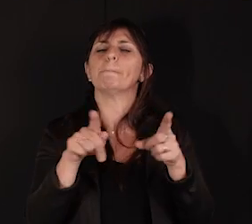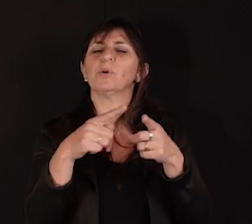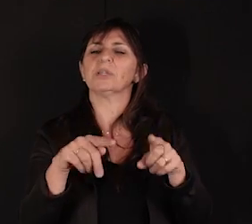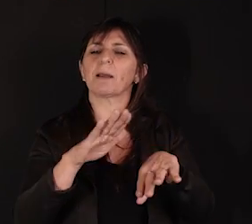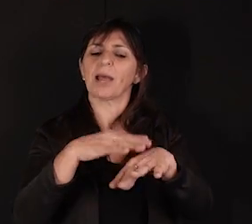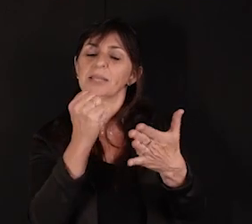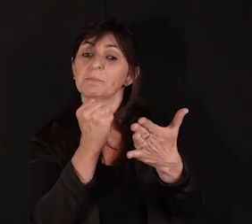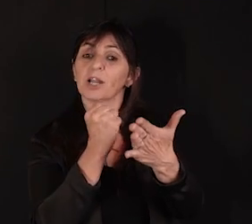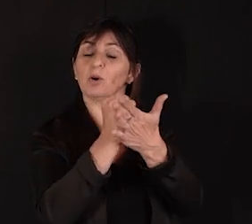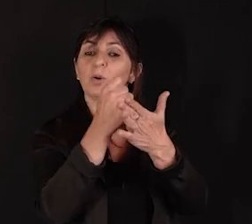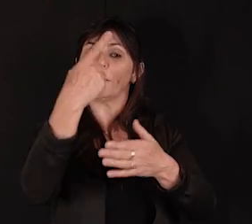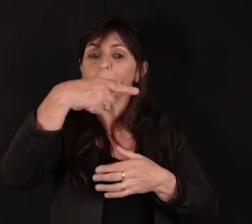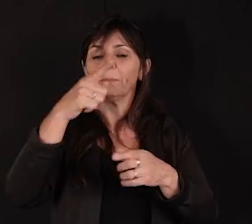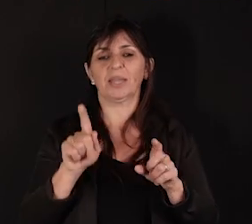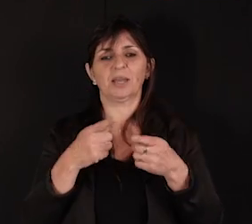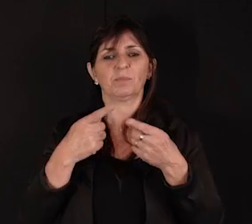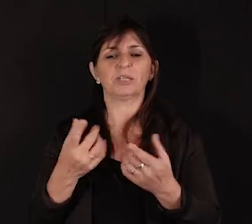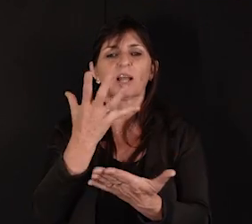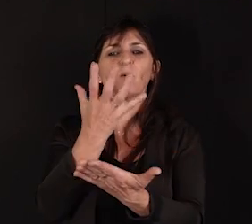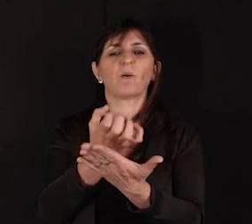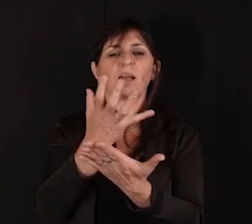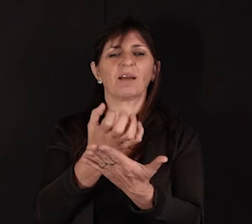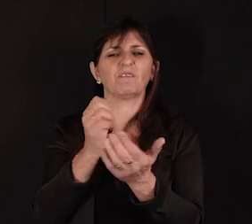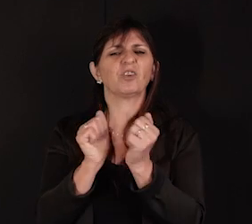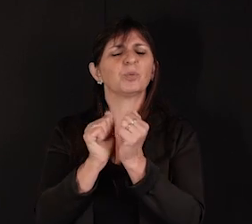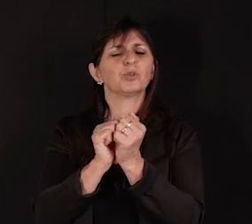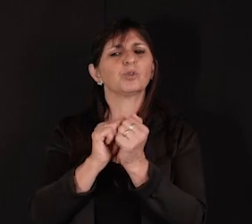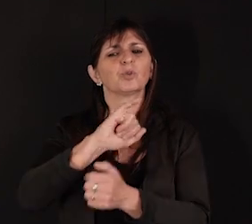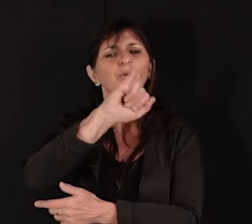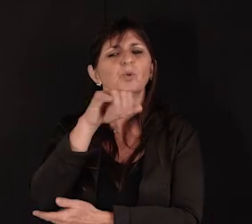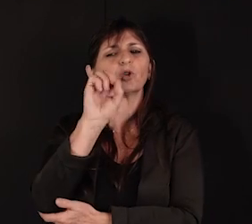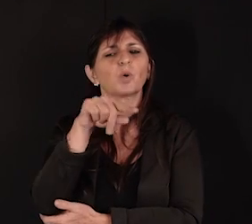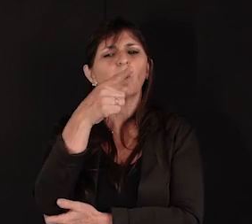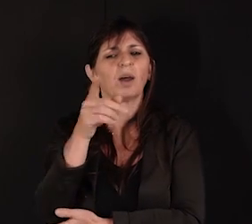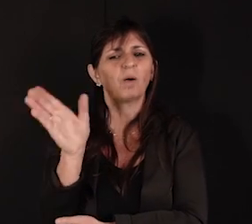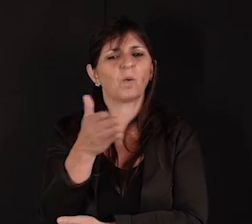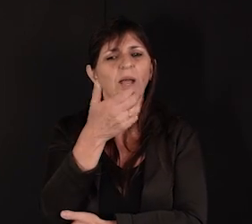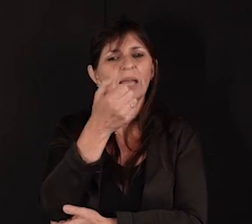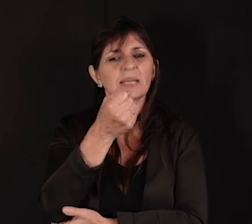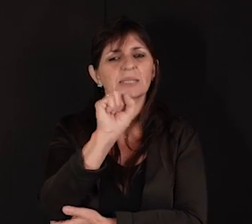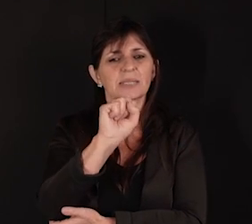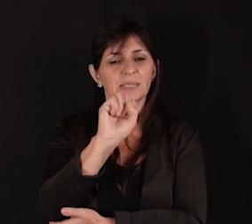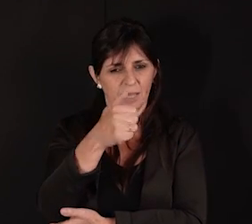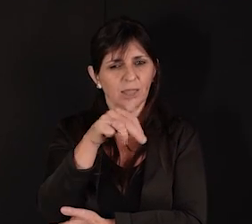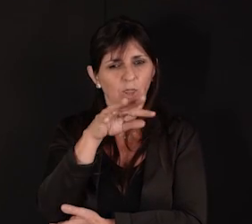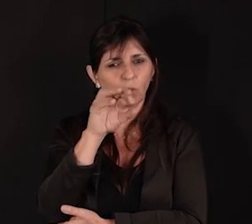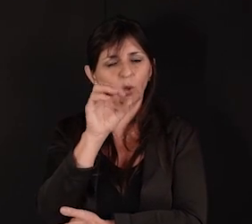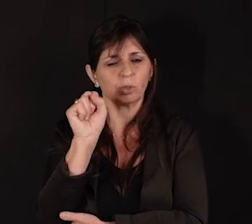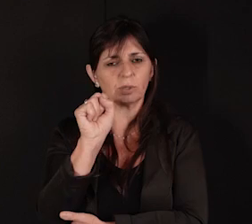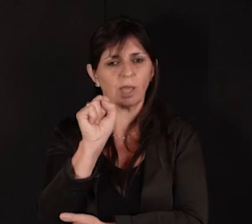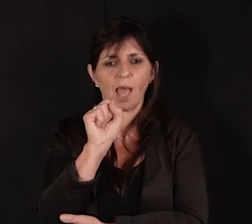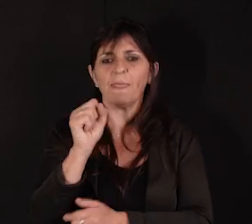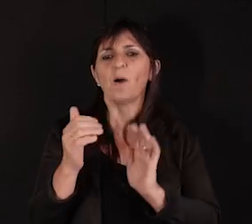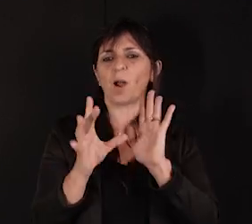primeira música que eu gravei em parceria com o João dos Santos, A melodia é minha e a letra é do João Santos. Não Encosta a